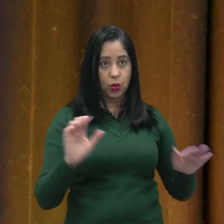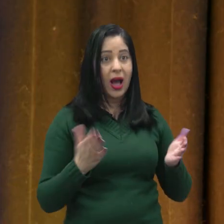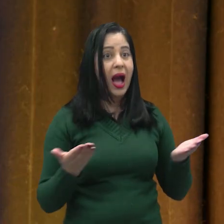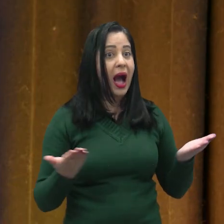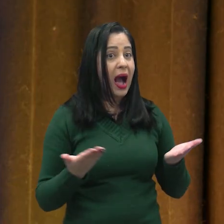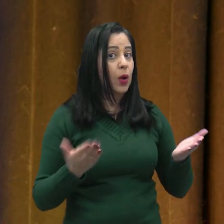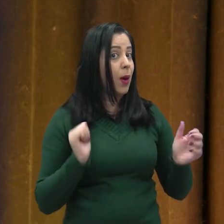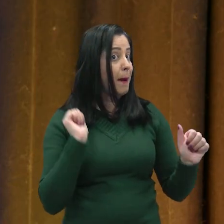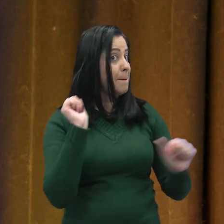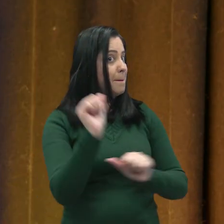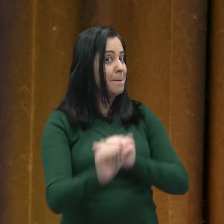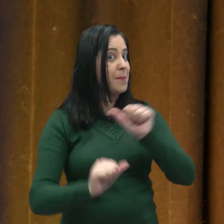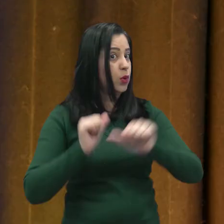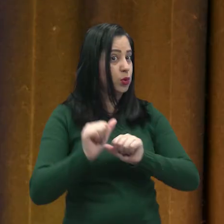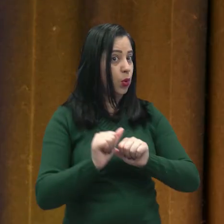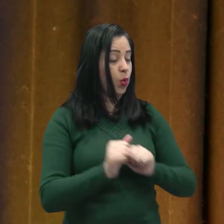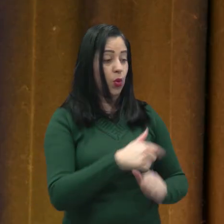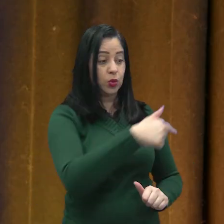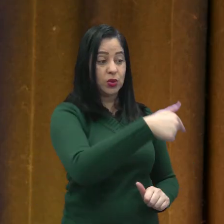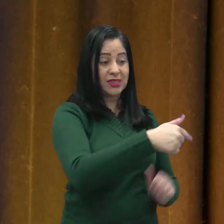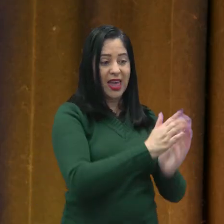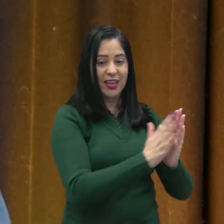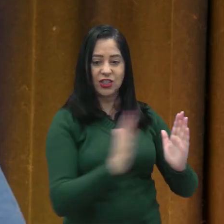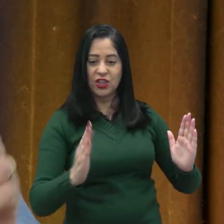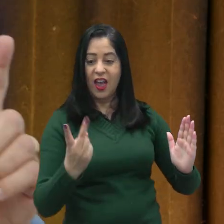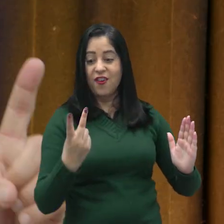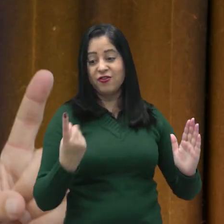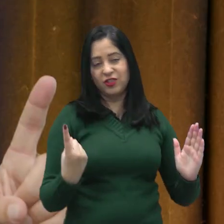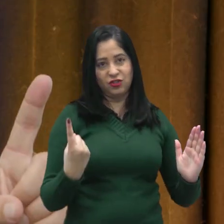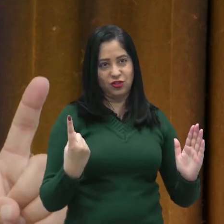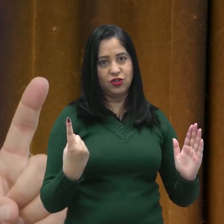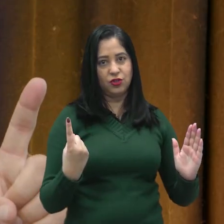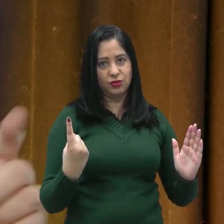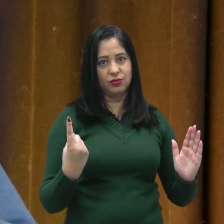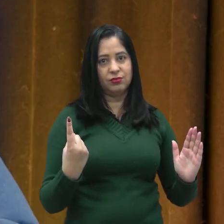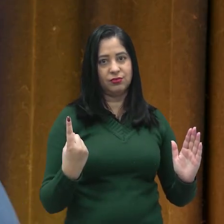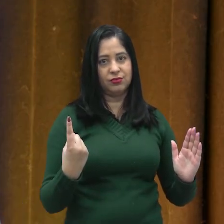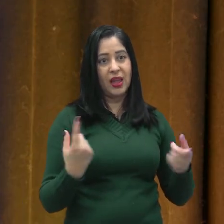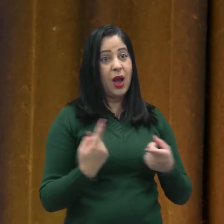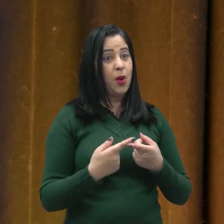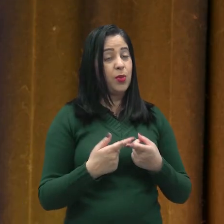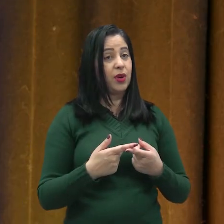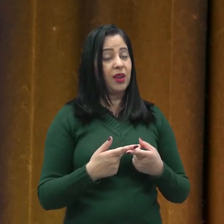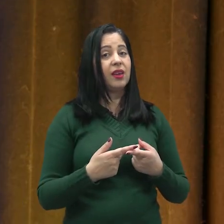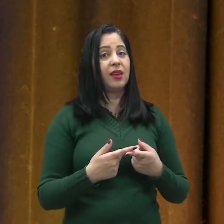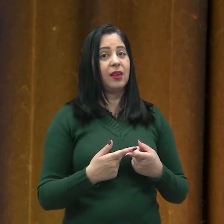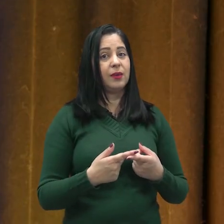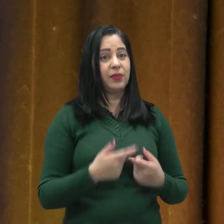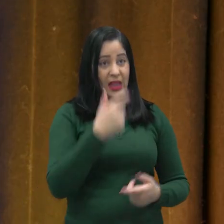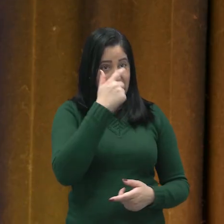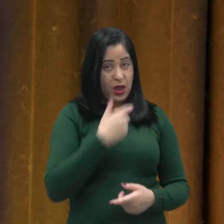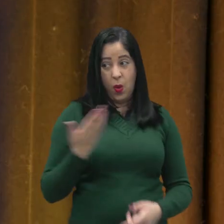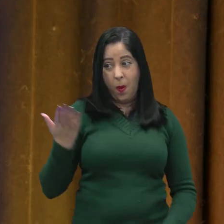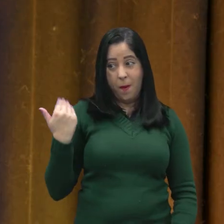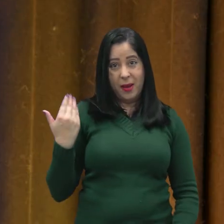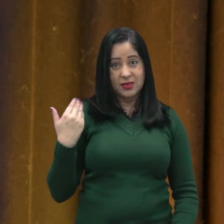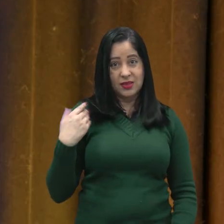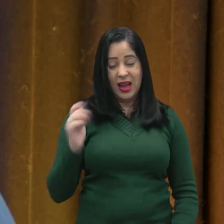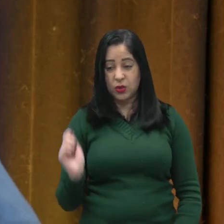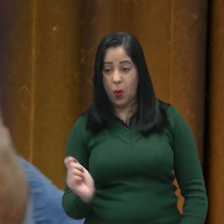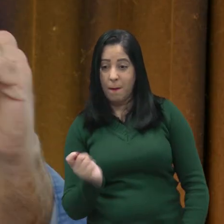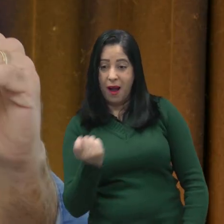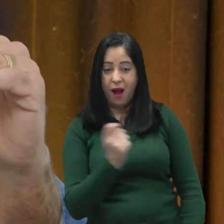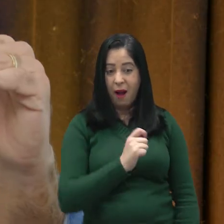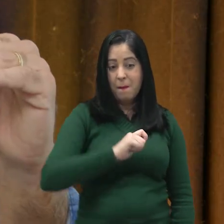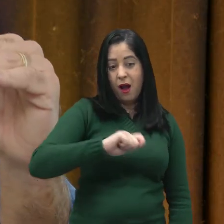um programa que ampliasse até os 21, porque a gente tem aquela fase da transição. Sim. É o que aconteceu comigo como atleta, quando eu jogava tênis.